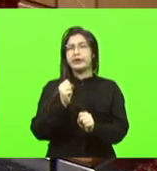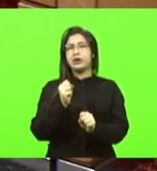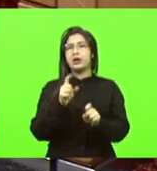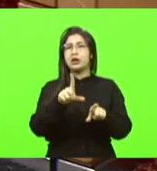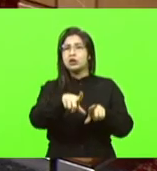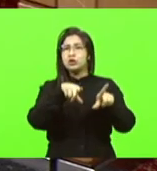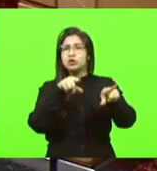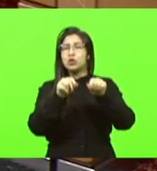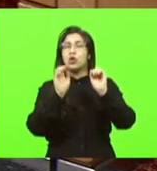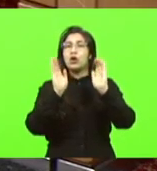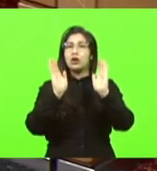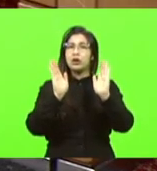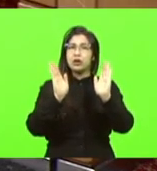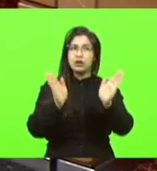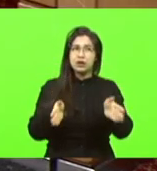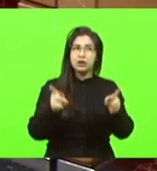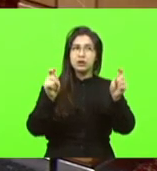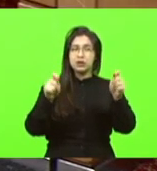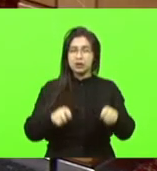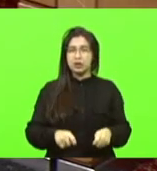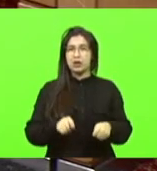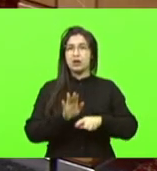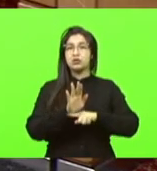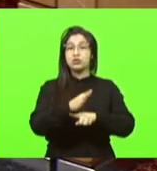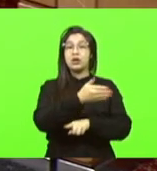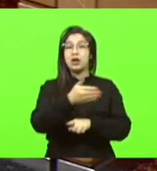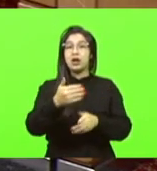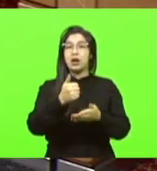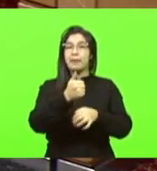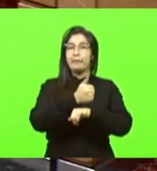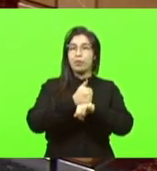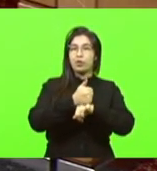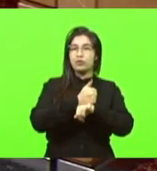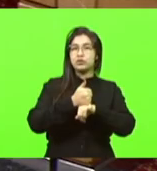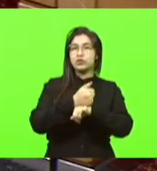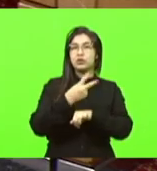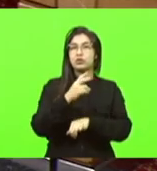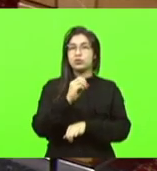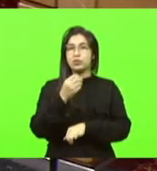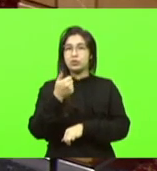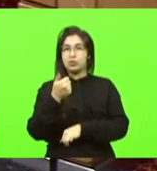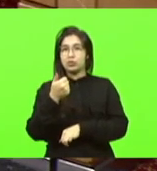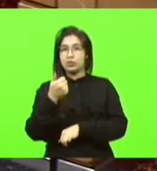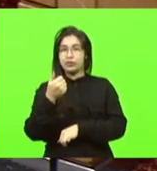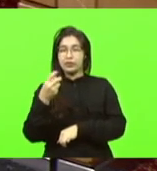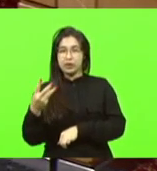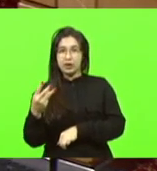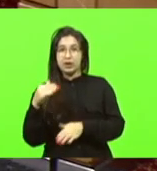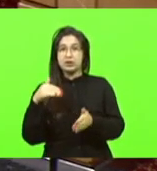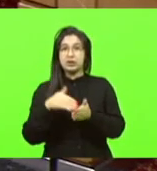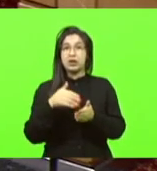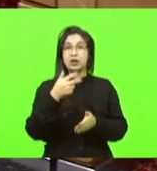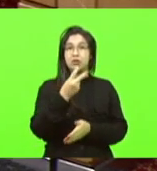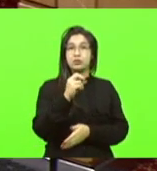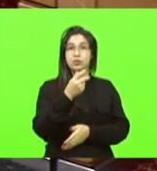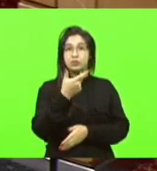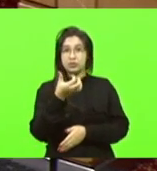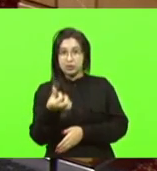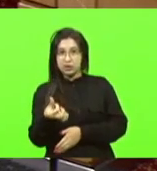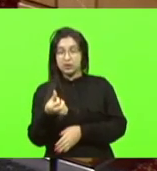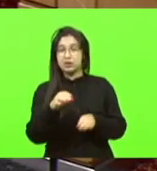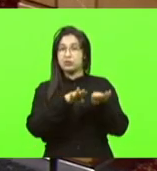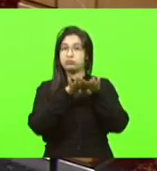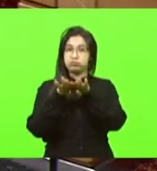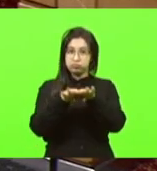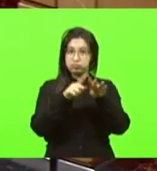para os profissionais de 2013 a 2016 o direito à integralidade e paridade mas no momento em que